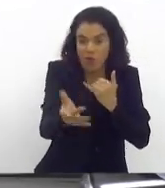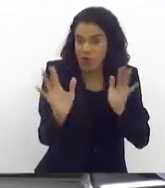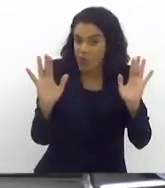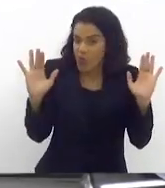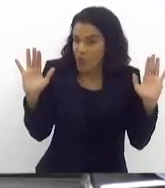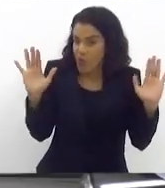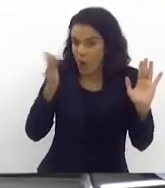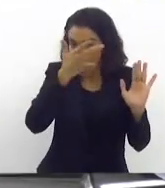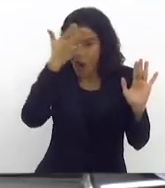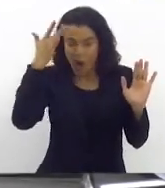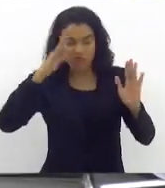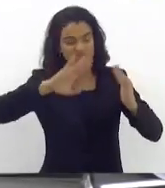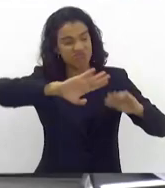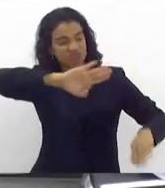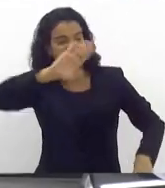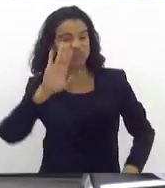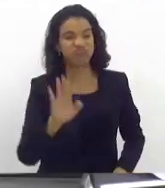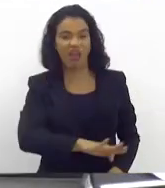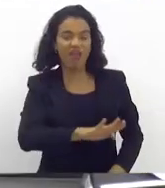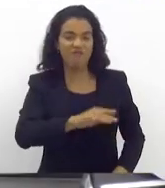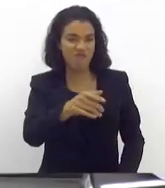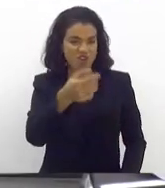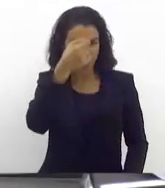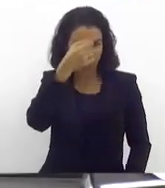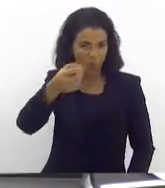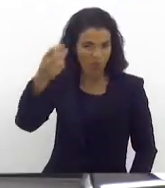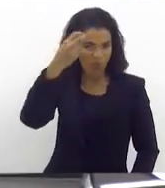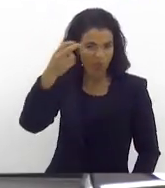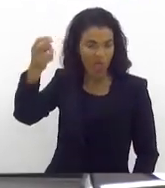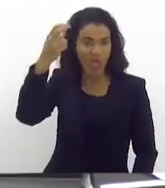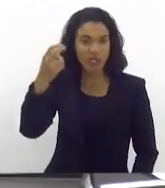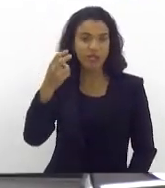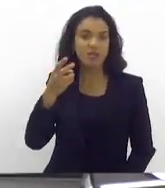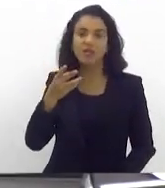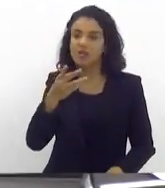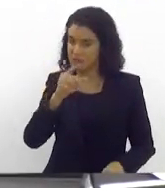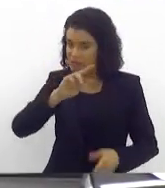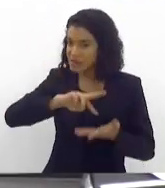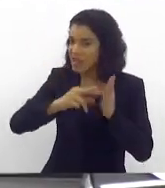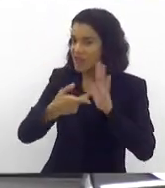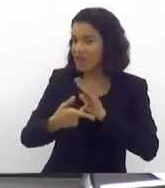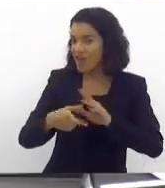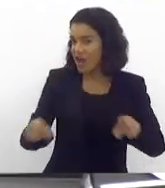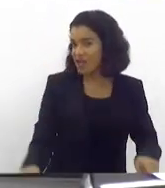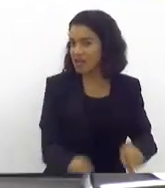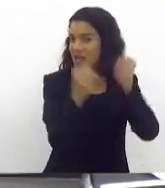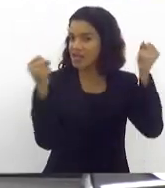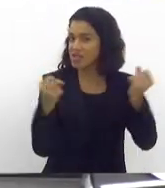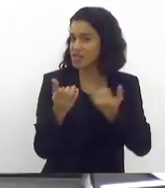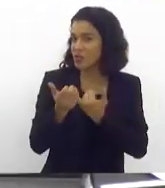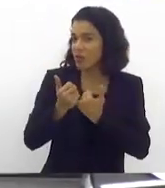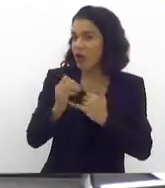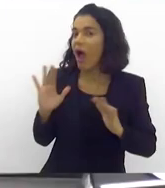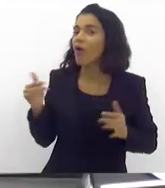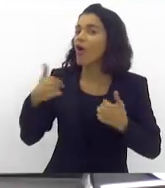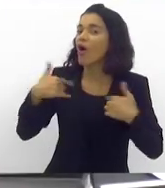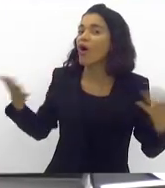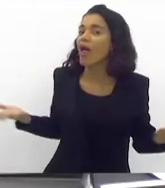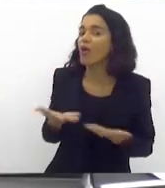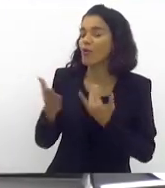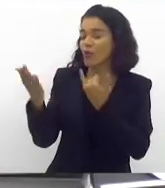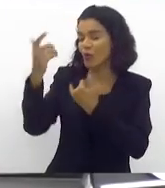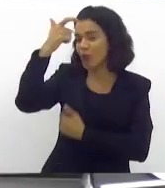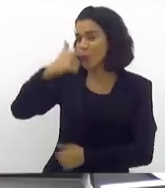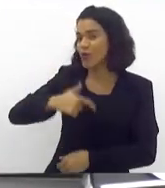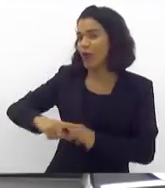uma pessoa, desqualificando ela, você é um nerd, etc., não, espera aí. Está afrontando um patrimônio do Rio de Janeiro. É um patrimônio. Agora eu sou lei. E só,